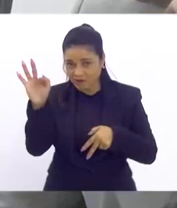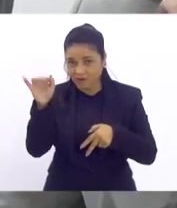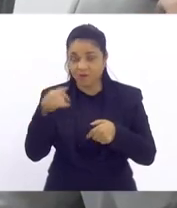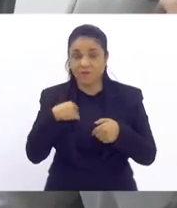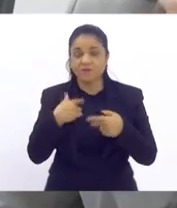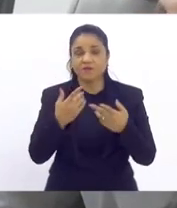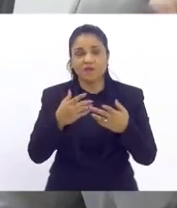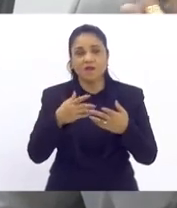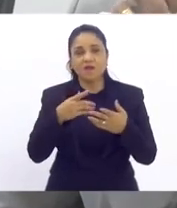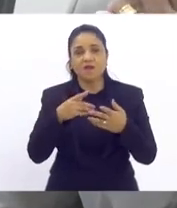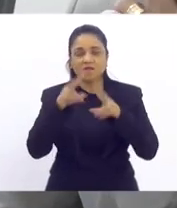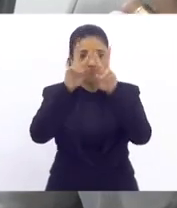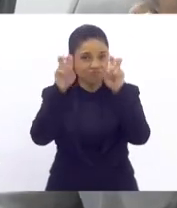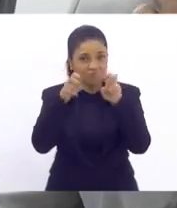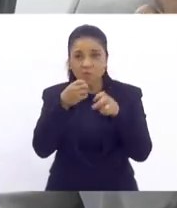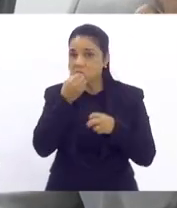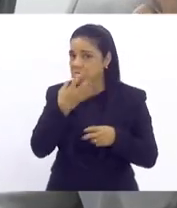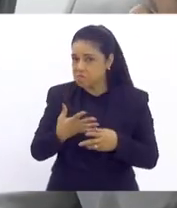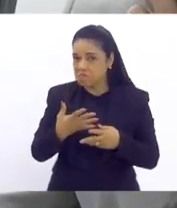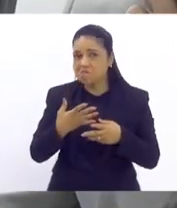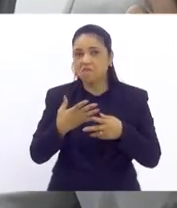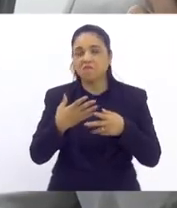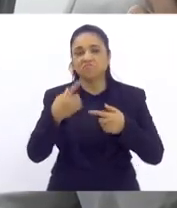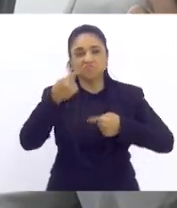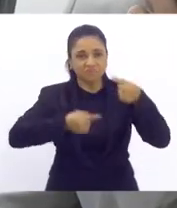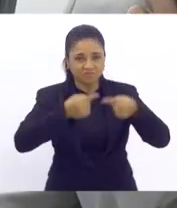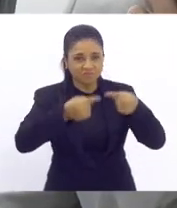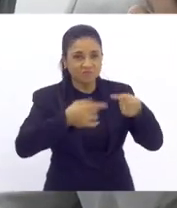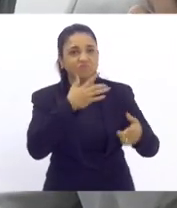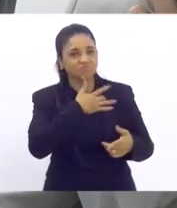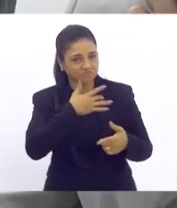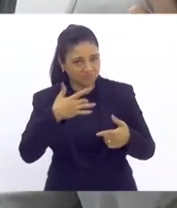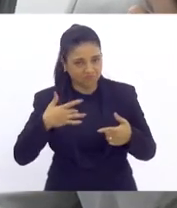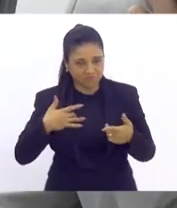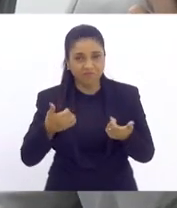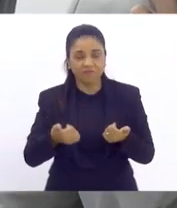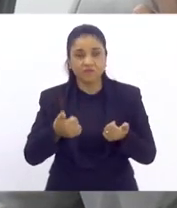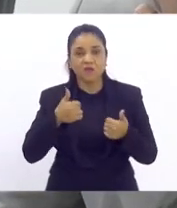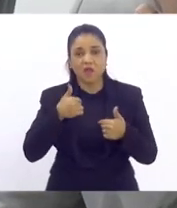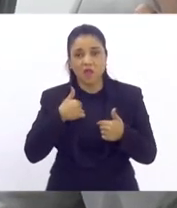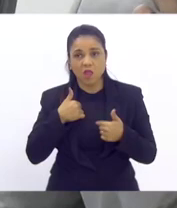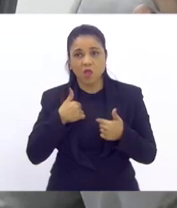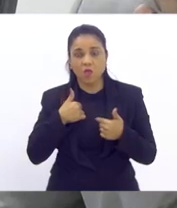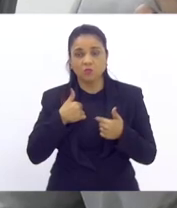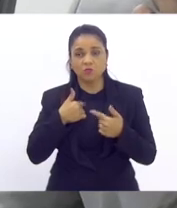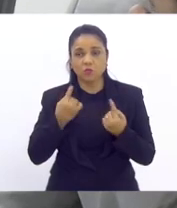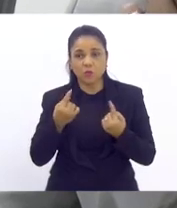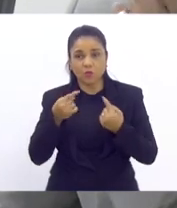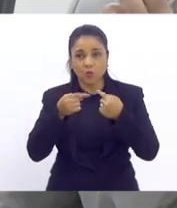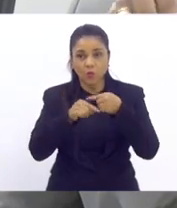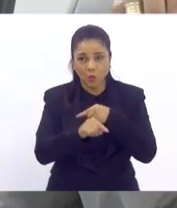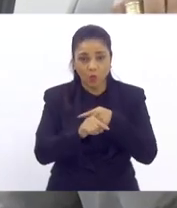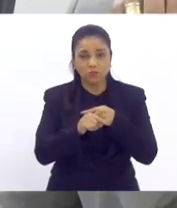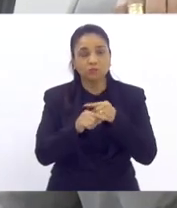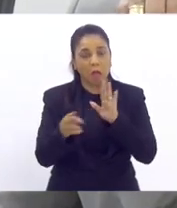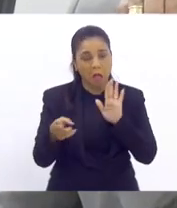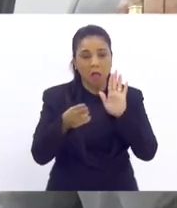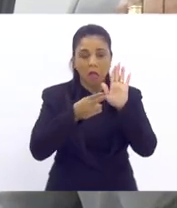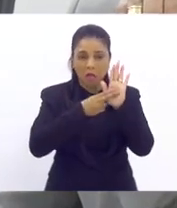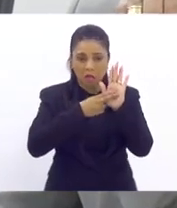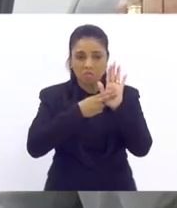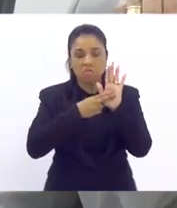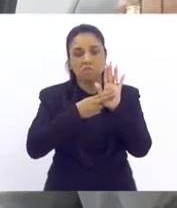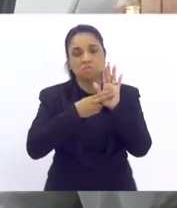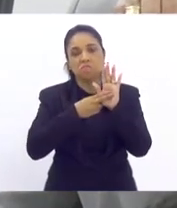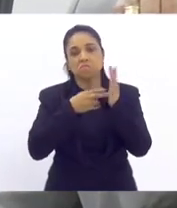a discussão é é salutar e não tô fazendo aqui me contrapondo admito Inclusive a derrota